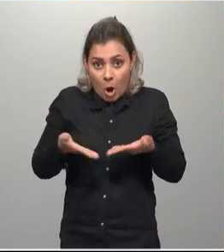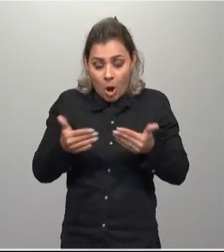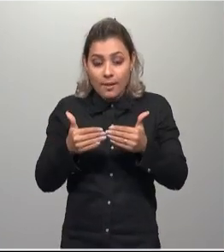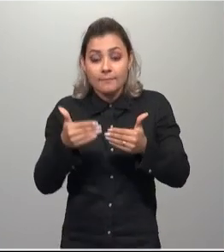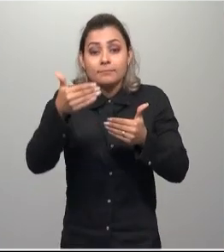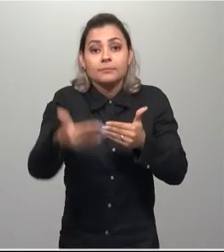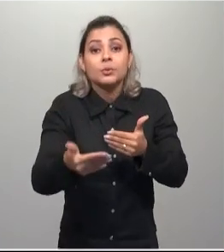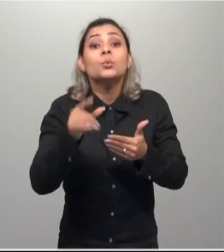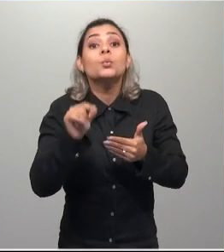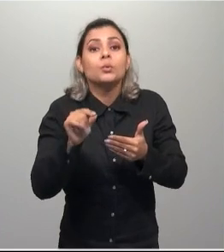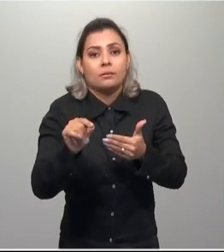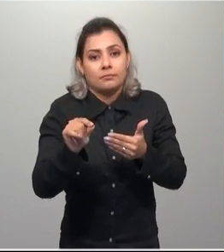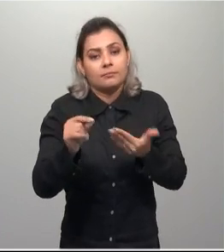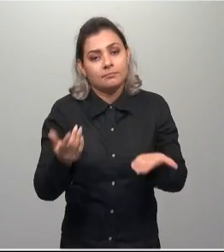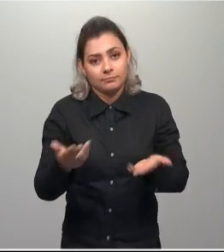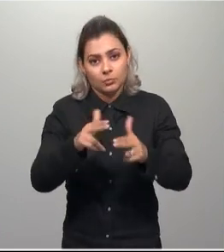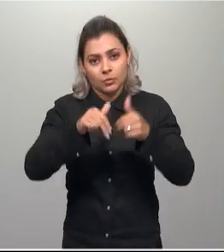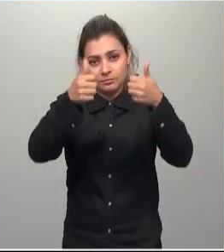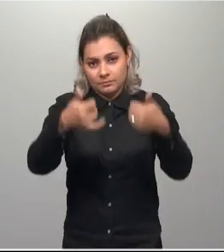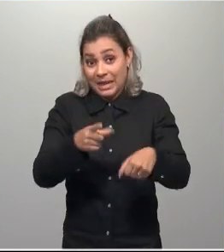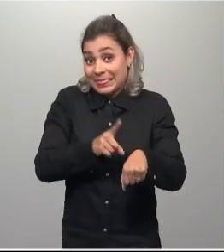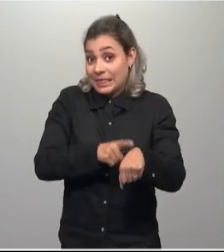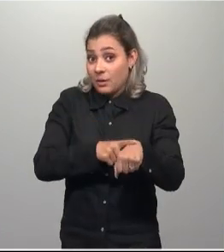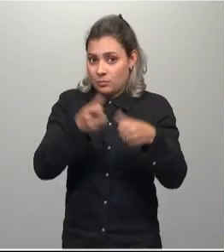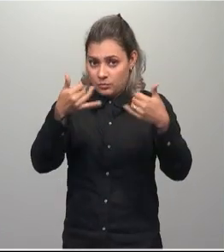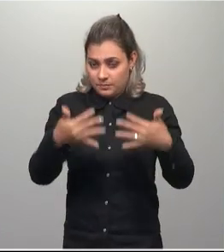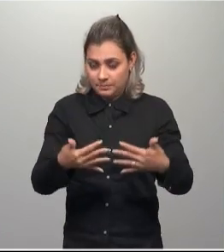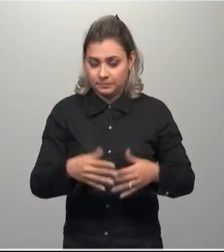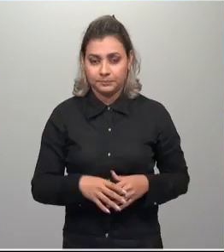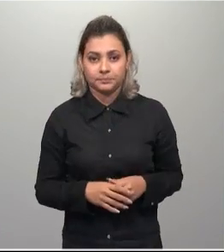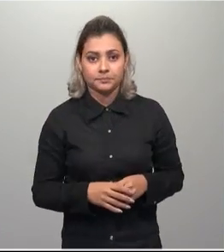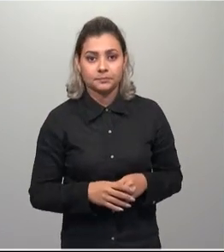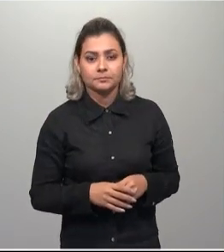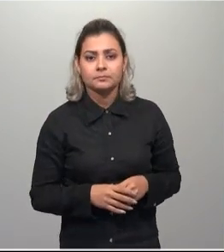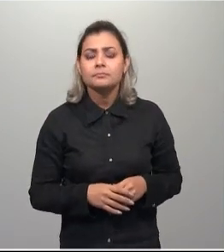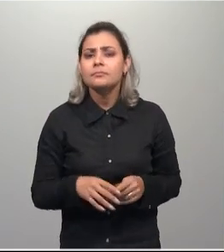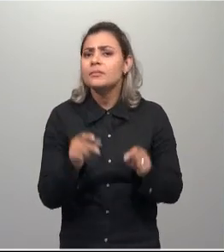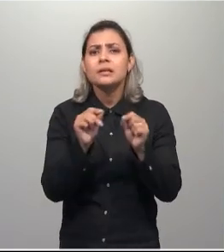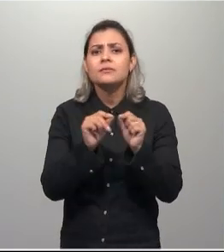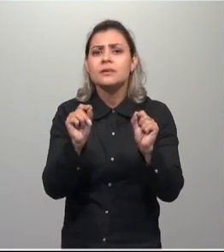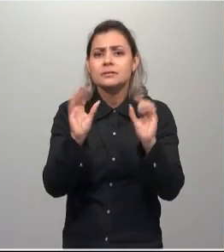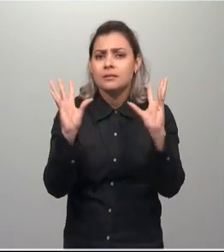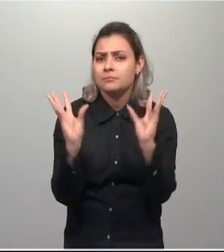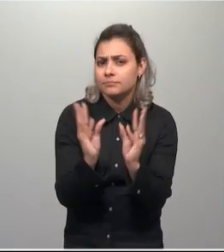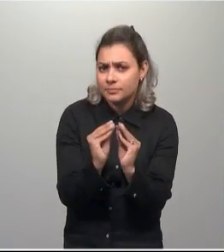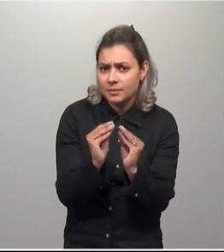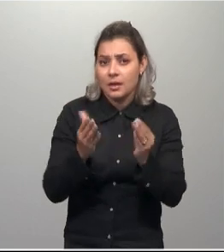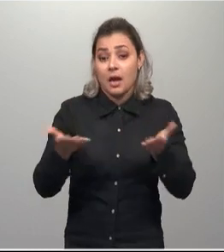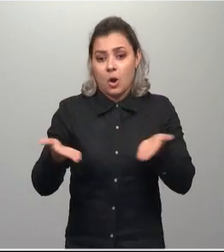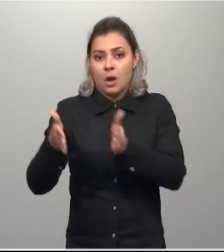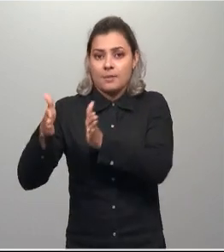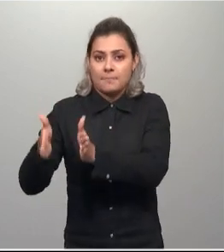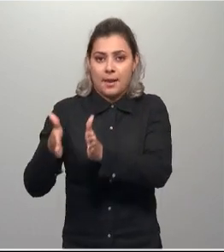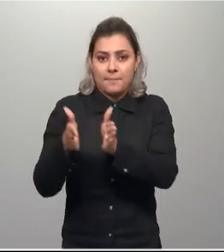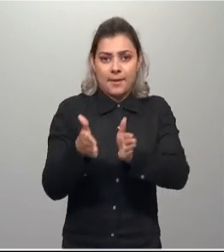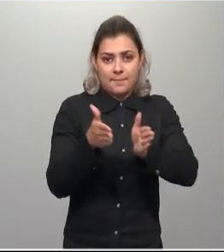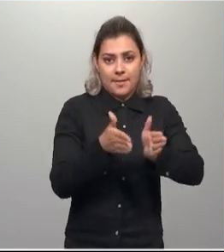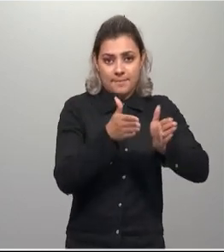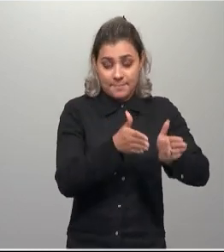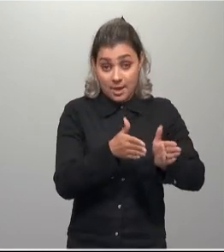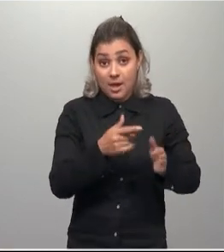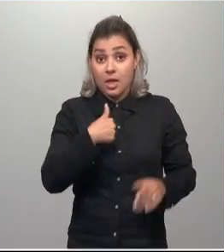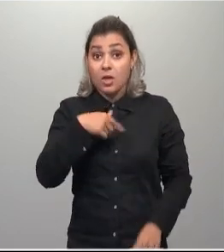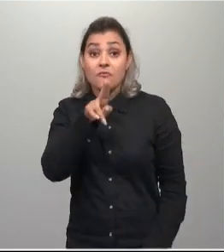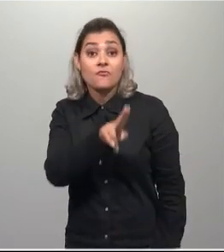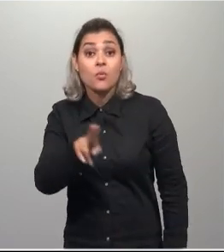envolve é comprá fazer a síntese desses circuitos seqüenciais eu